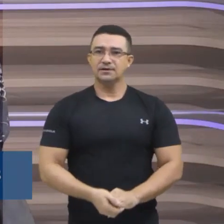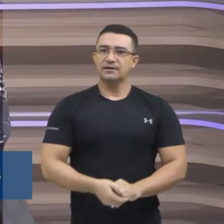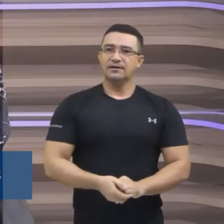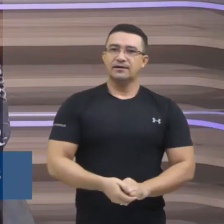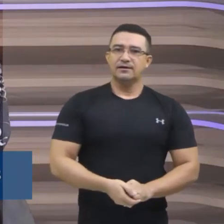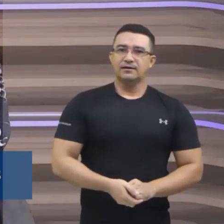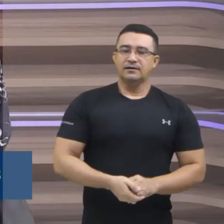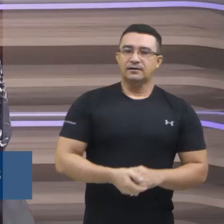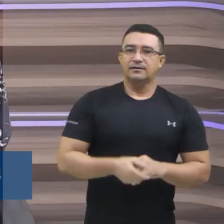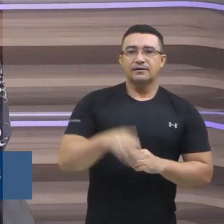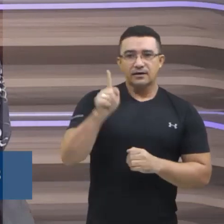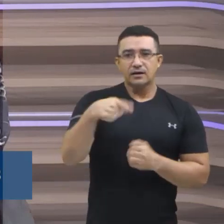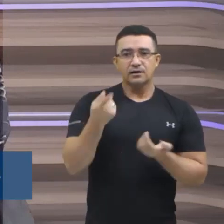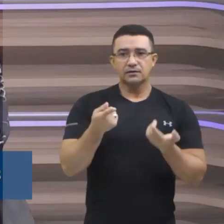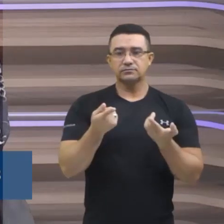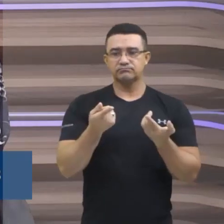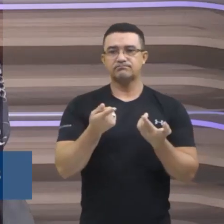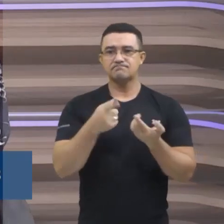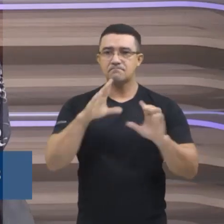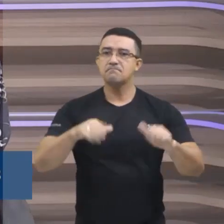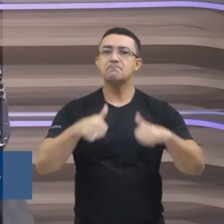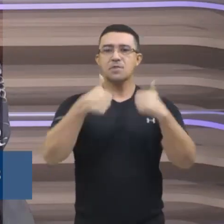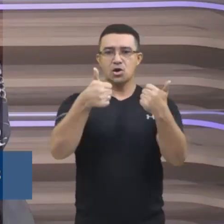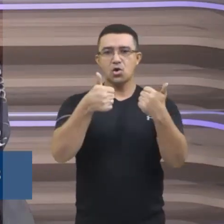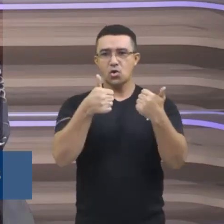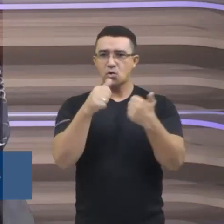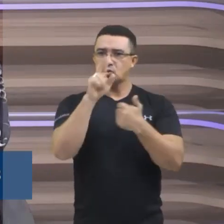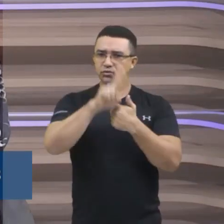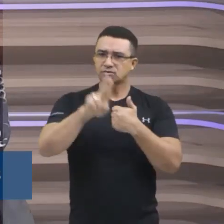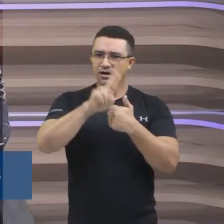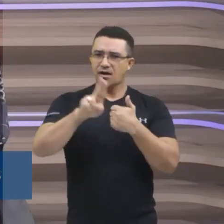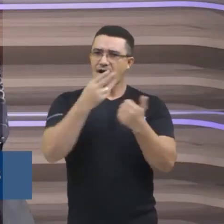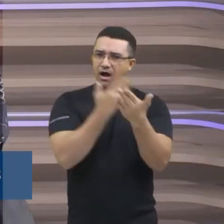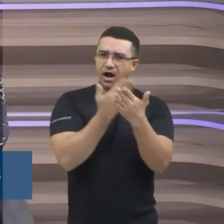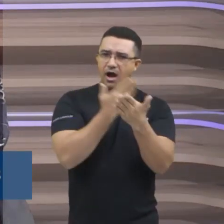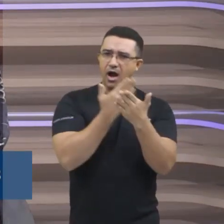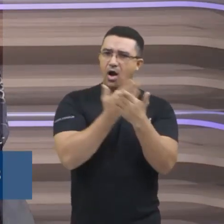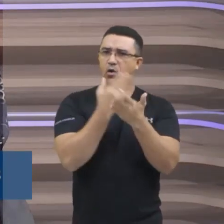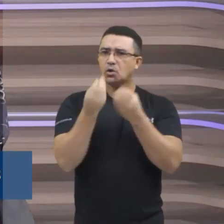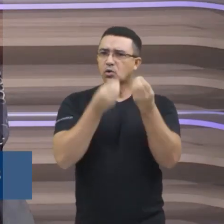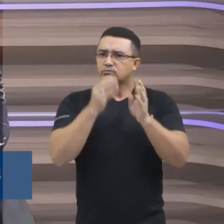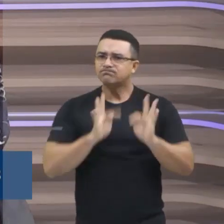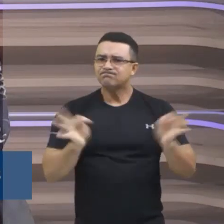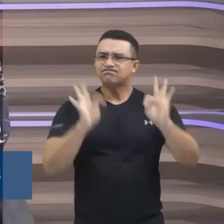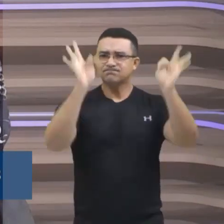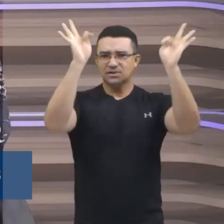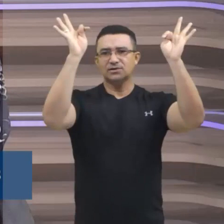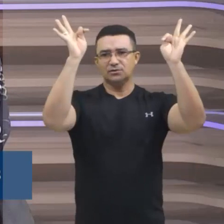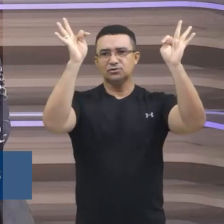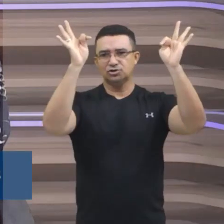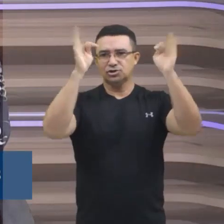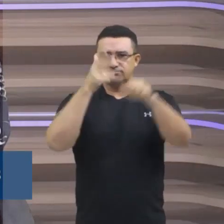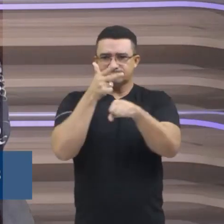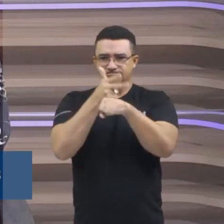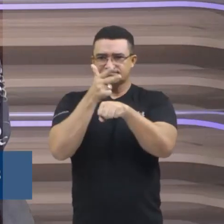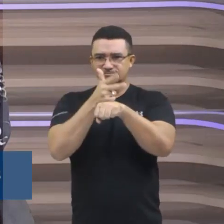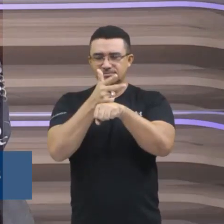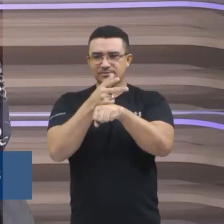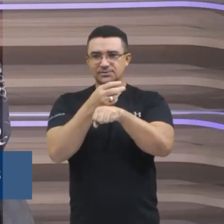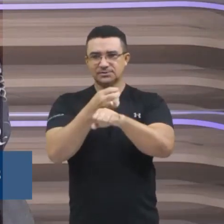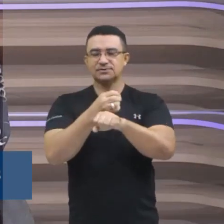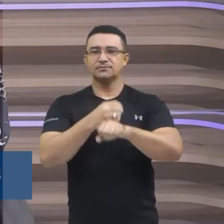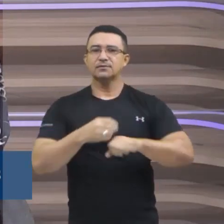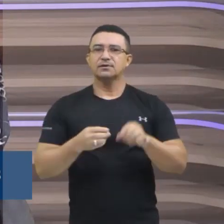foi a solução, né? As nossas aulas foi a solução para que se chegasse a uma providência